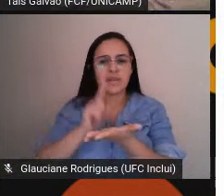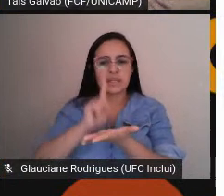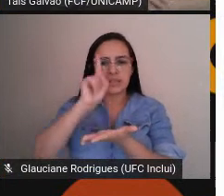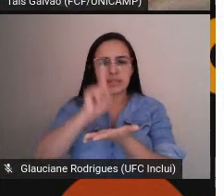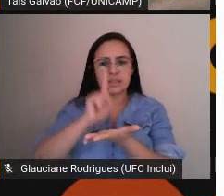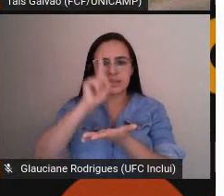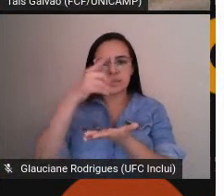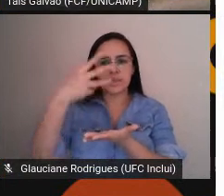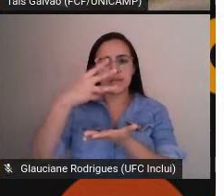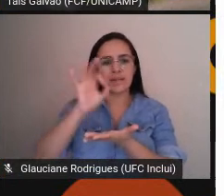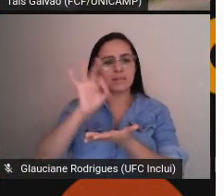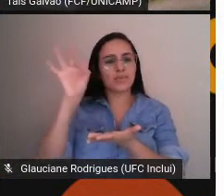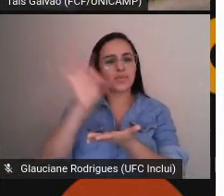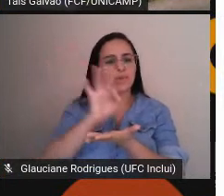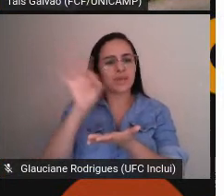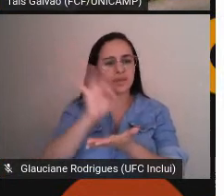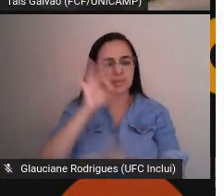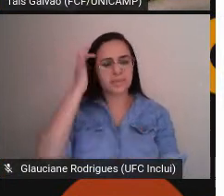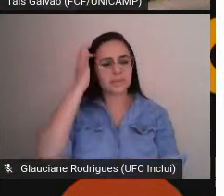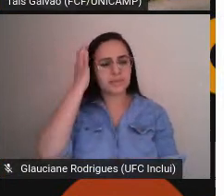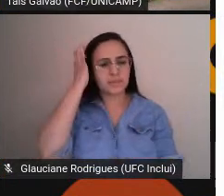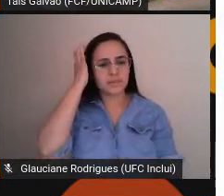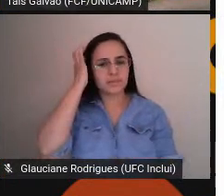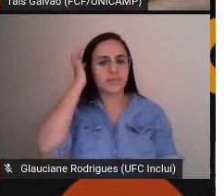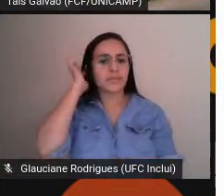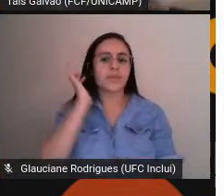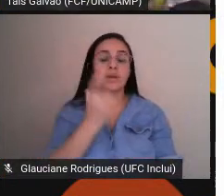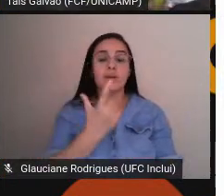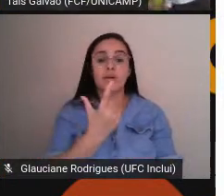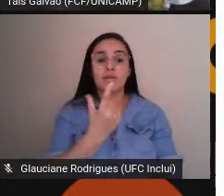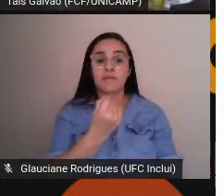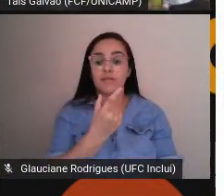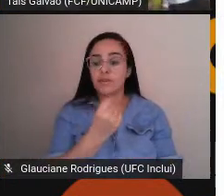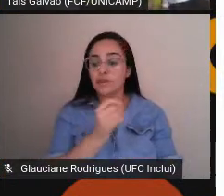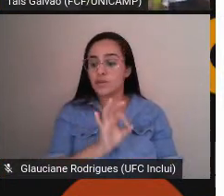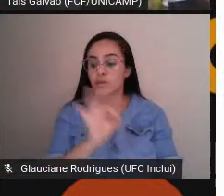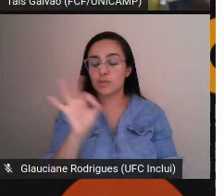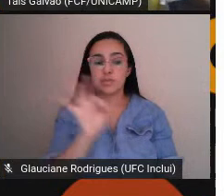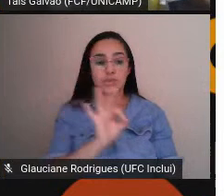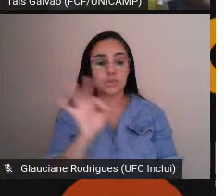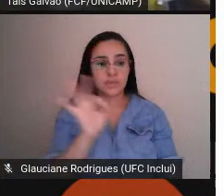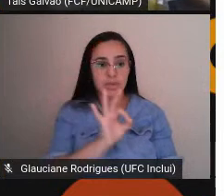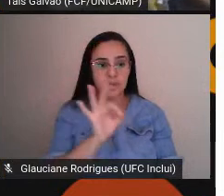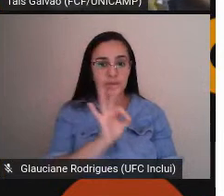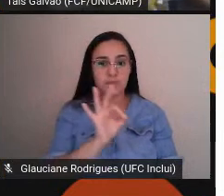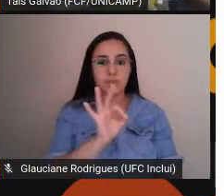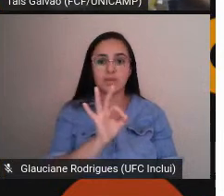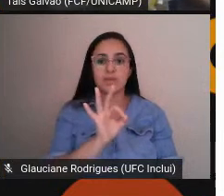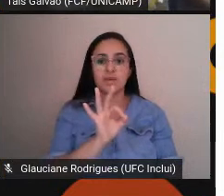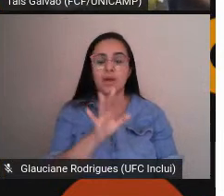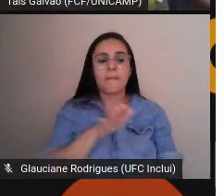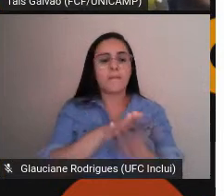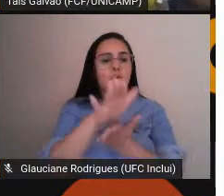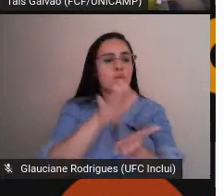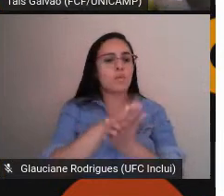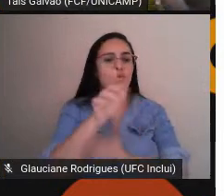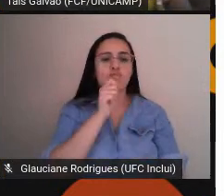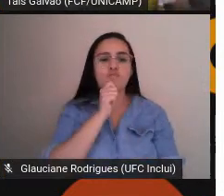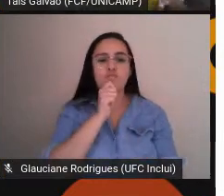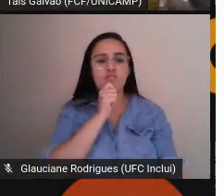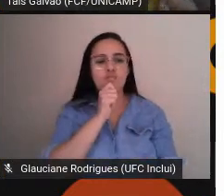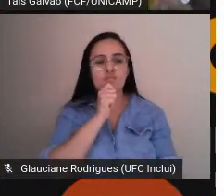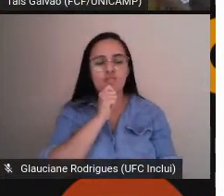pizza, né? E vocês vejam que 20% das revisões nessa área, não foram publicadas, né?